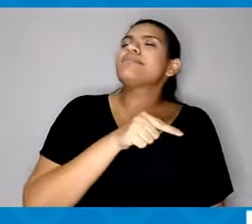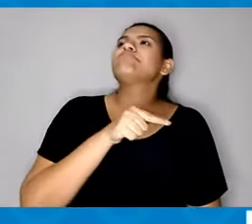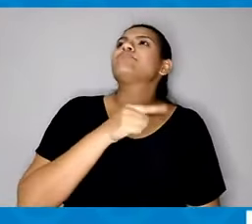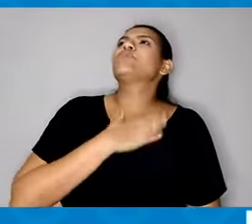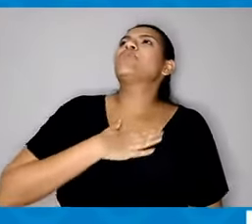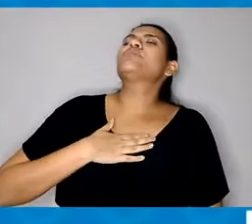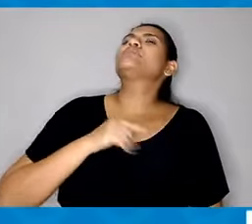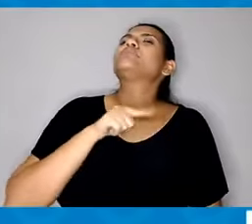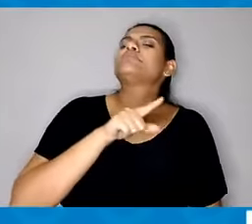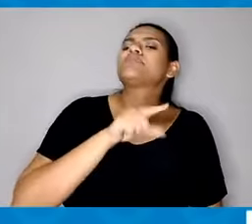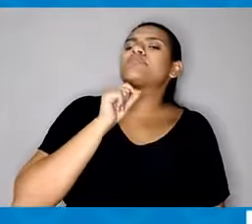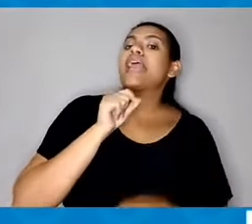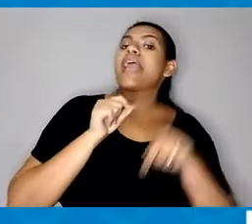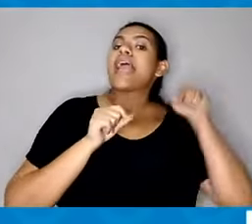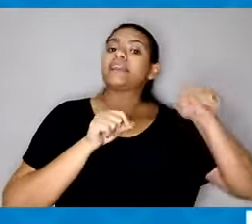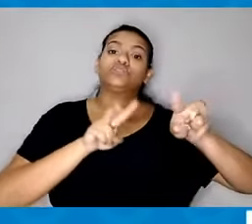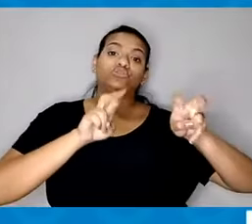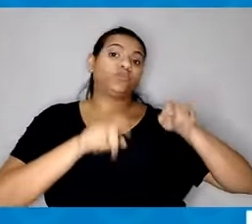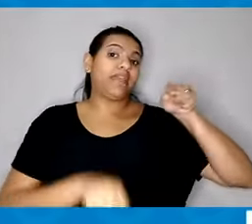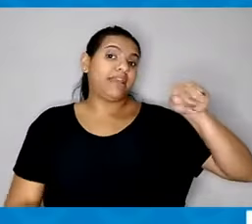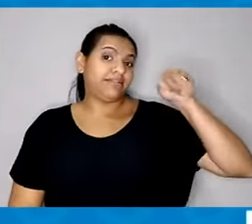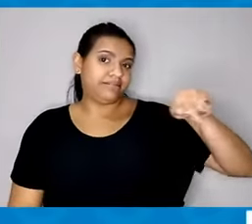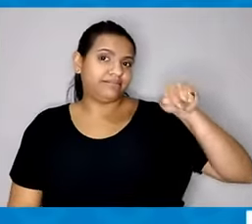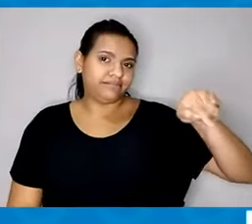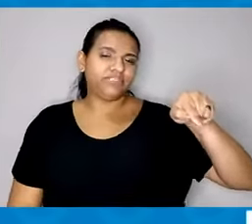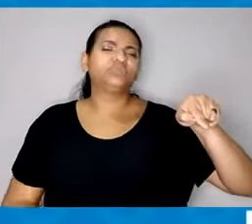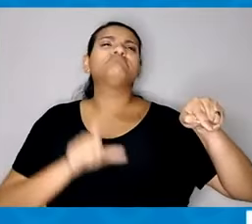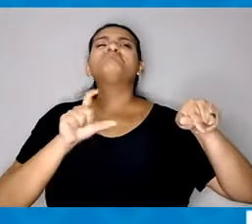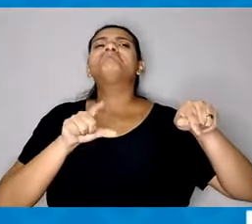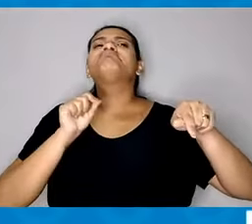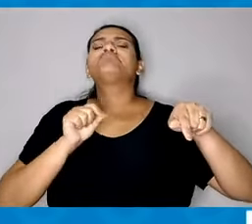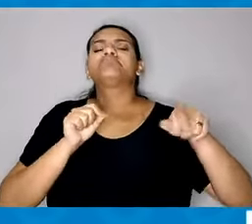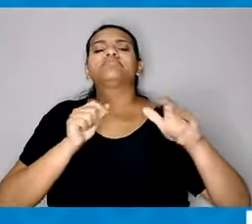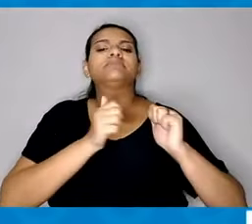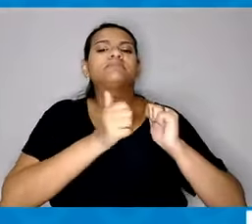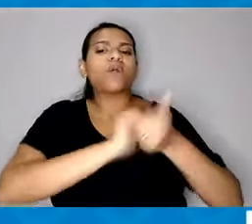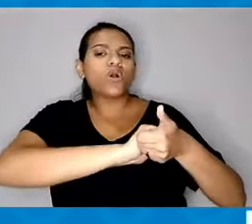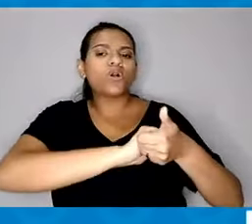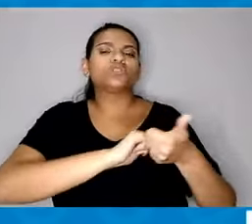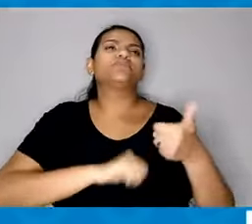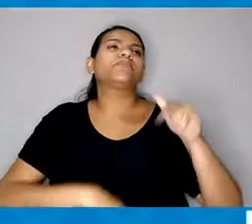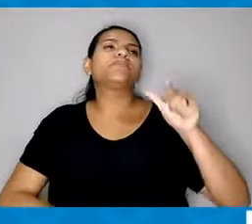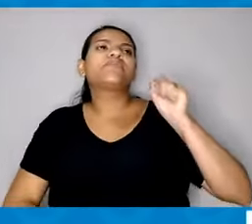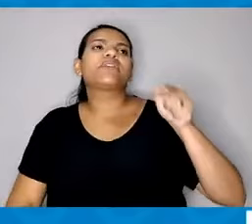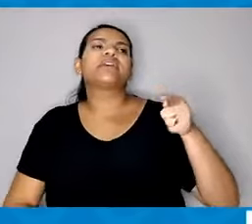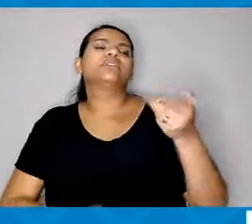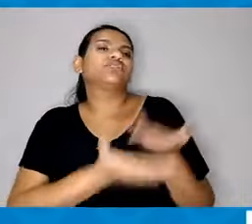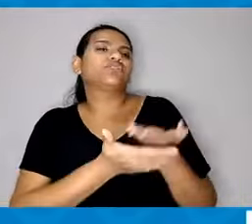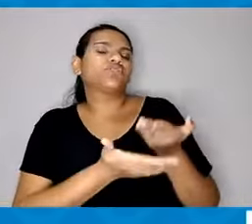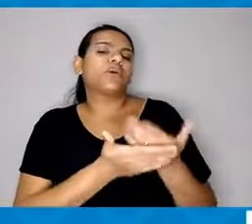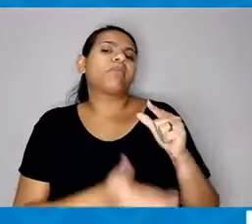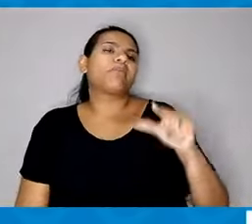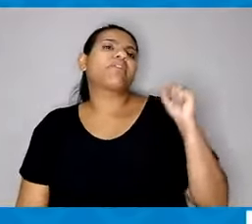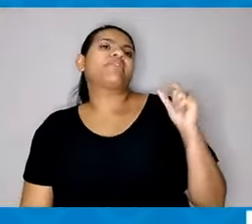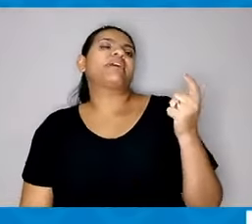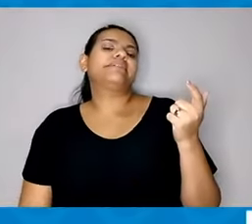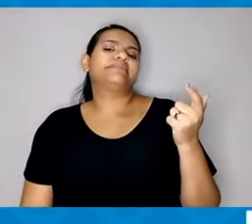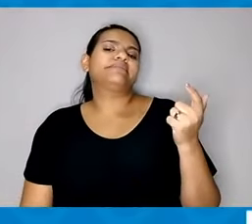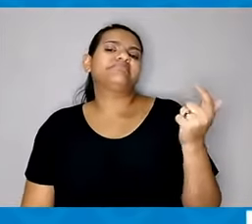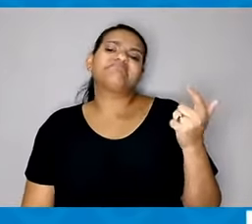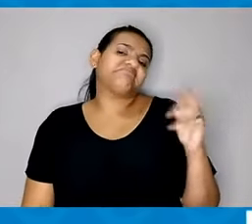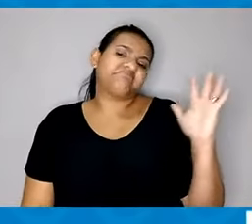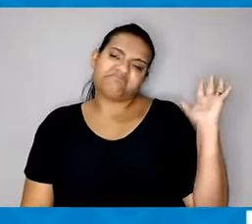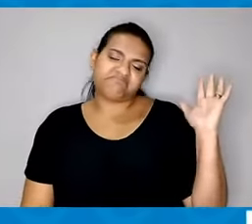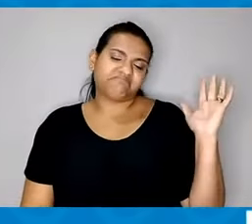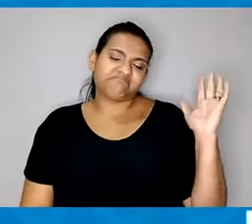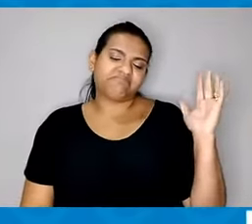prefere que tipo de esporte, ou o que é que você faz para estudar durante a semana, ou